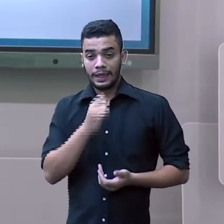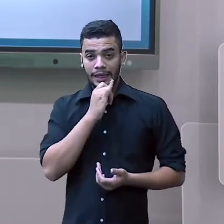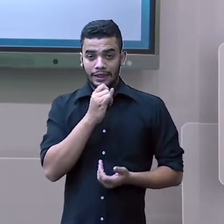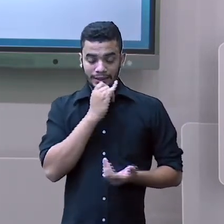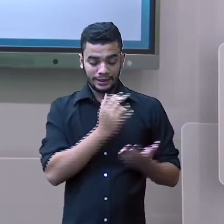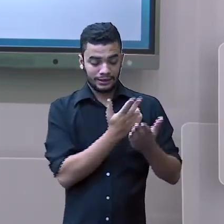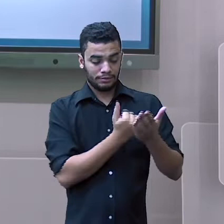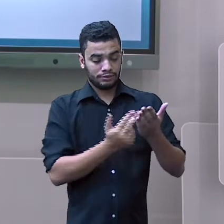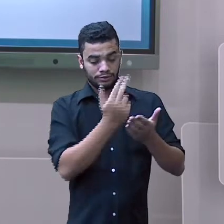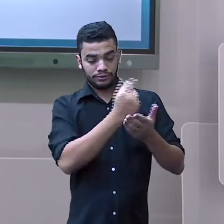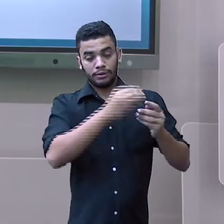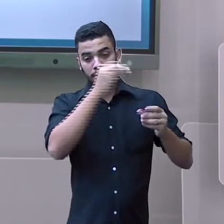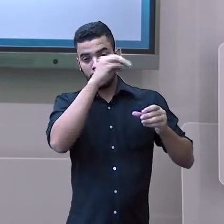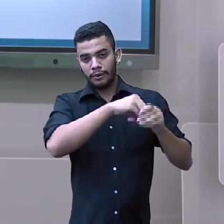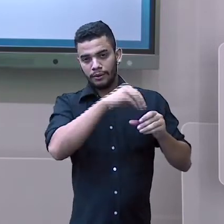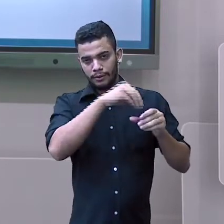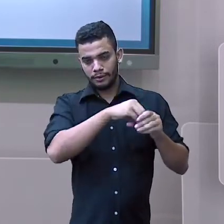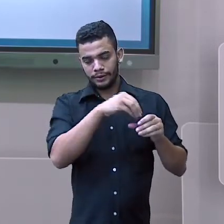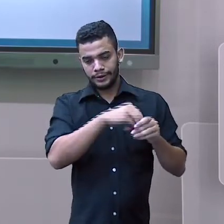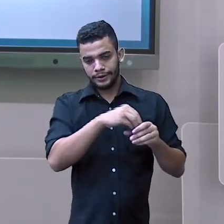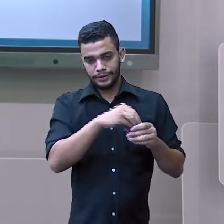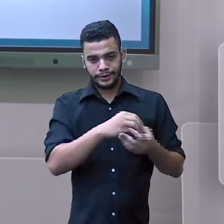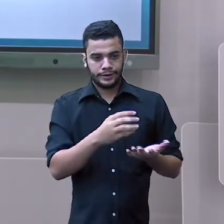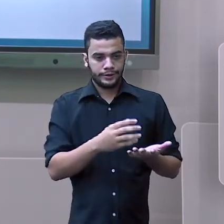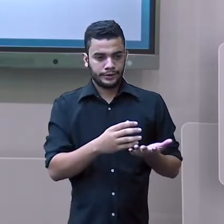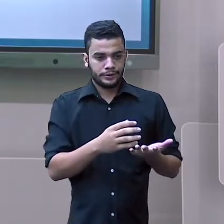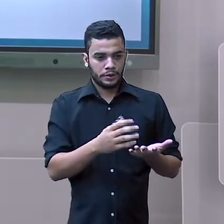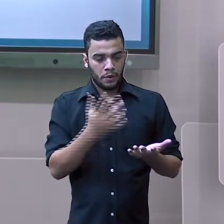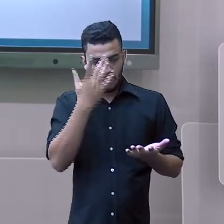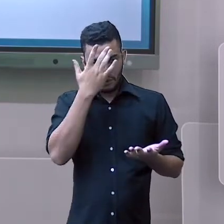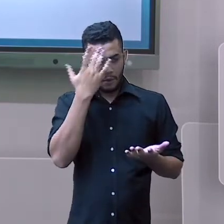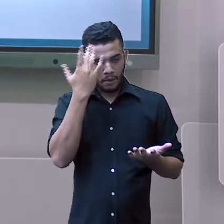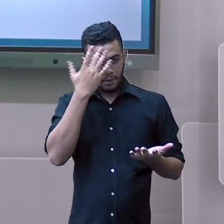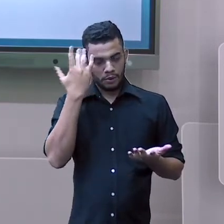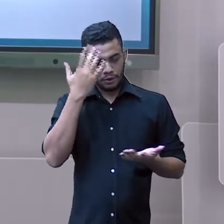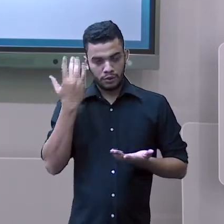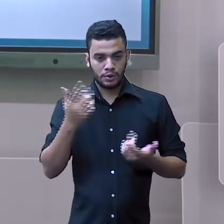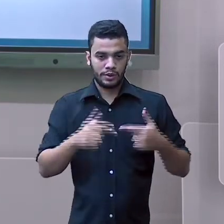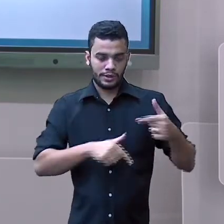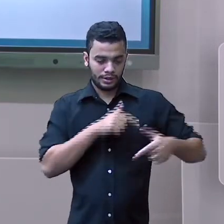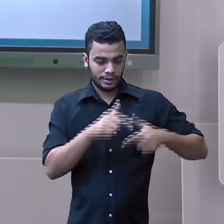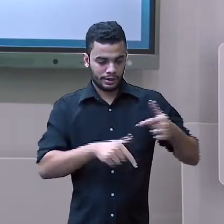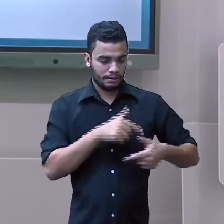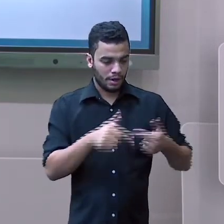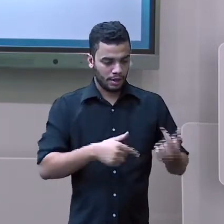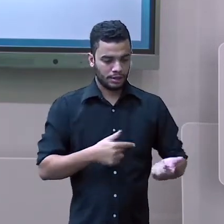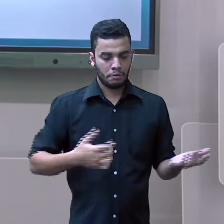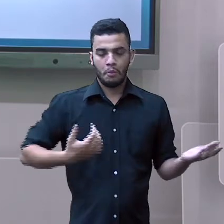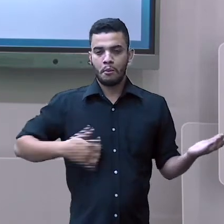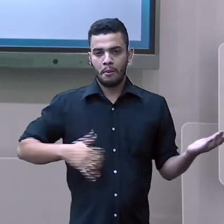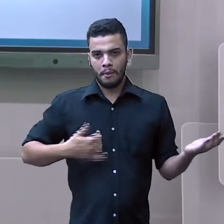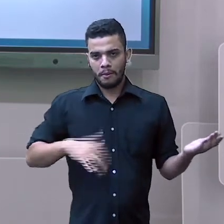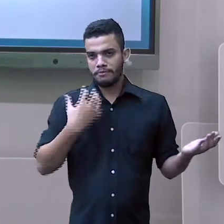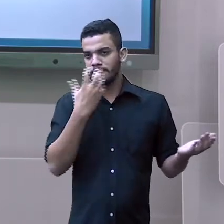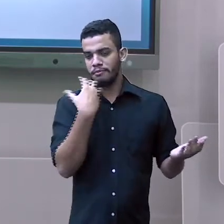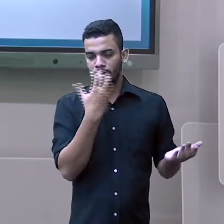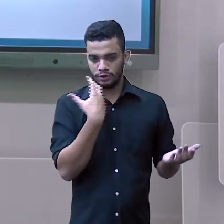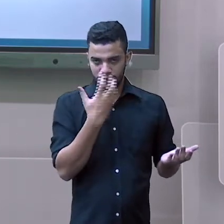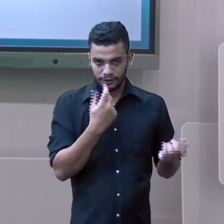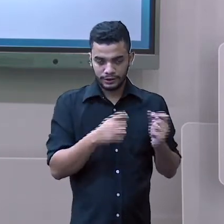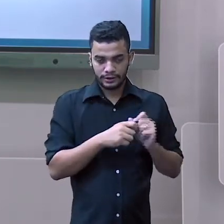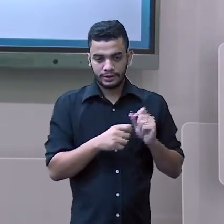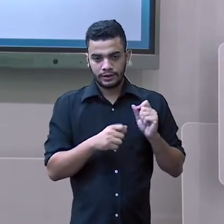Um músico, certo? Que não exerce a parte da música como profissão. Ele tem a